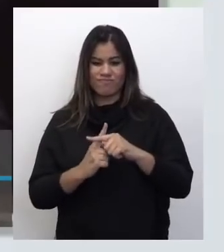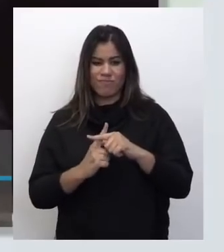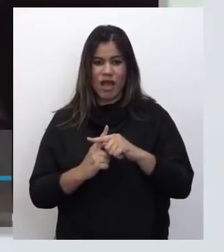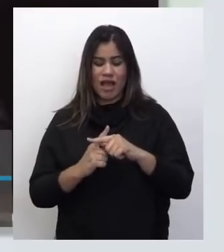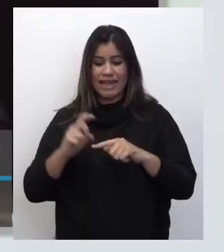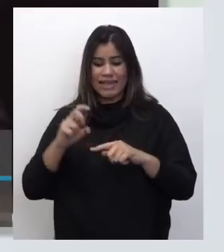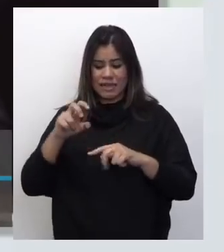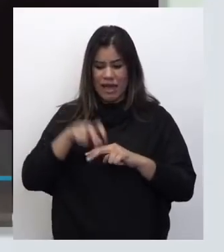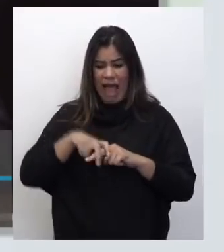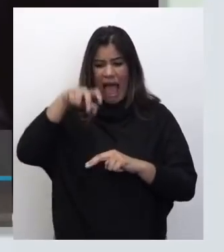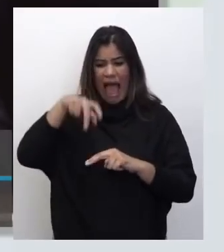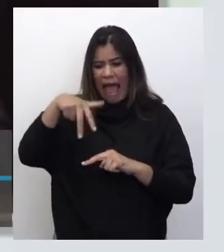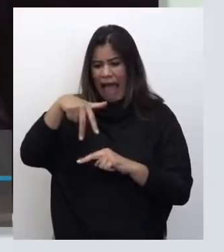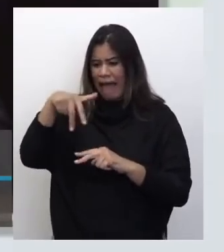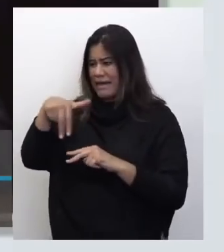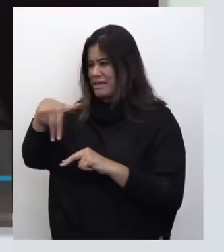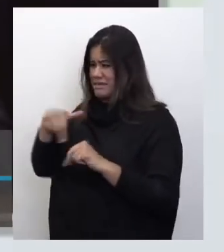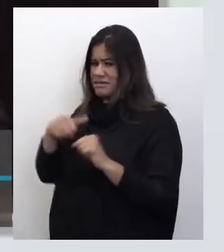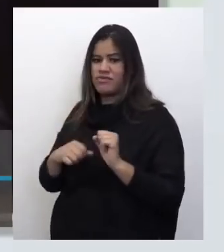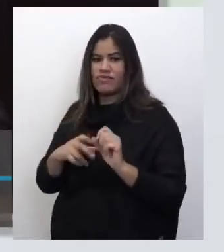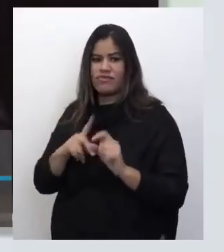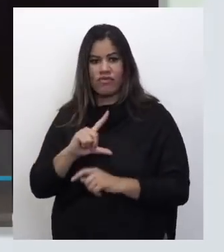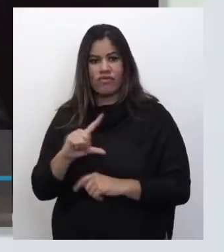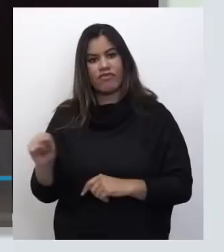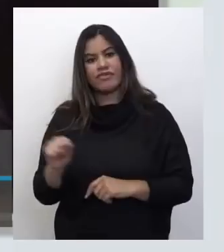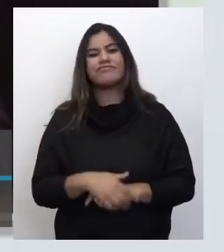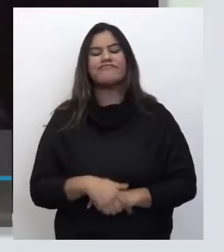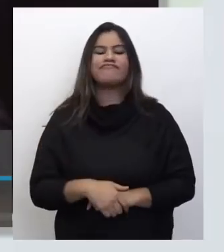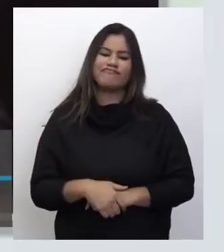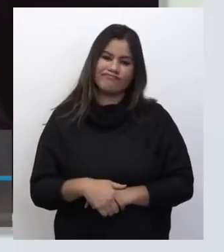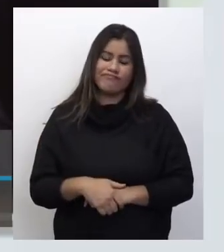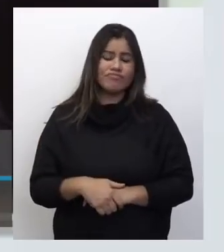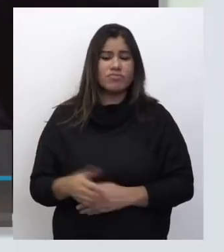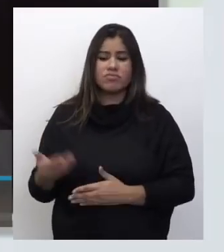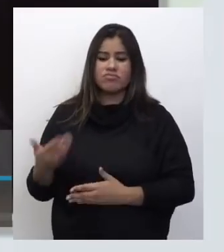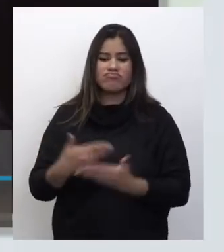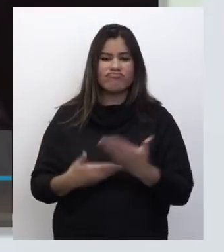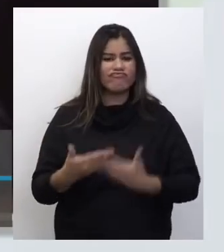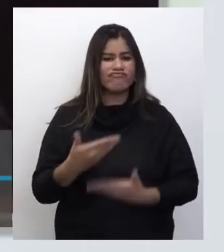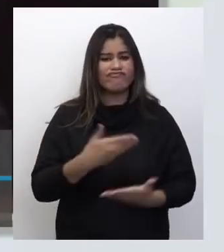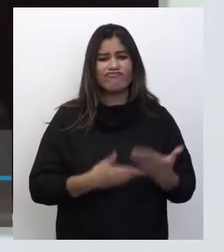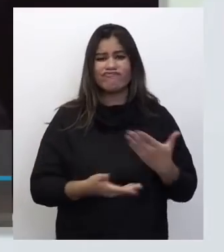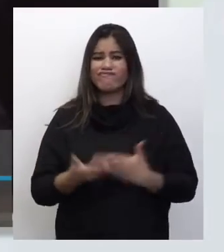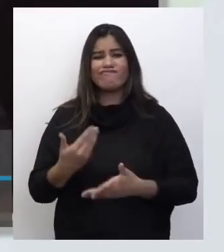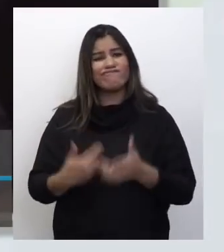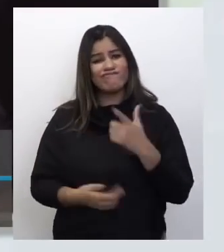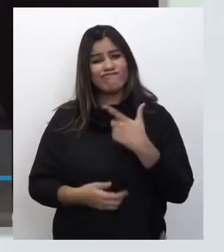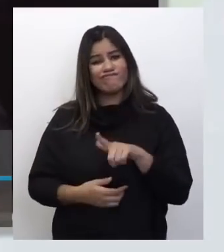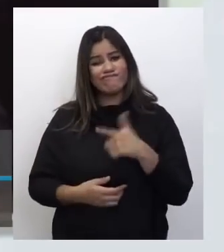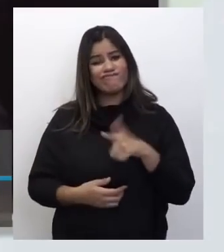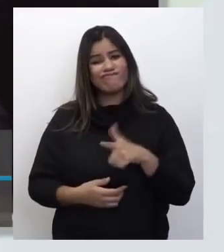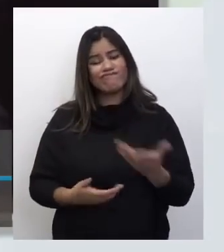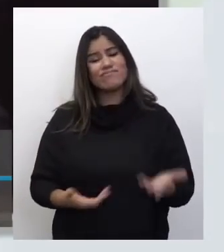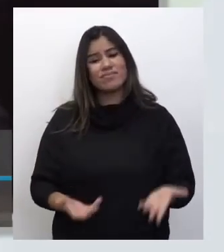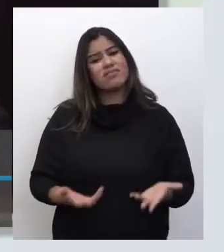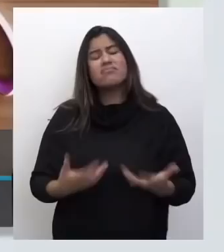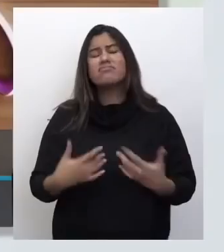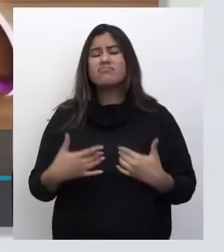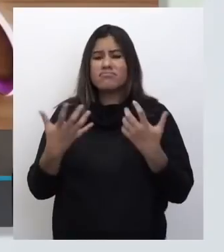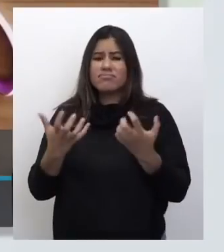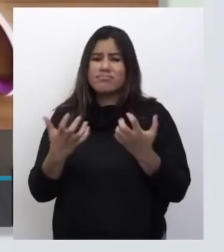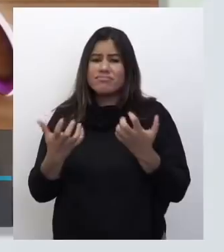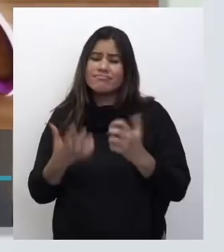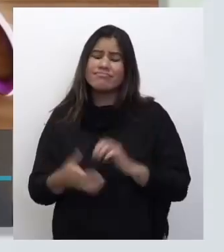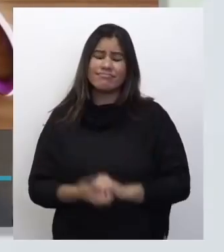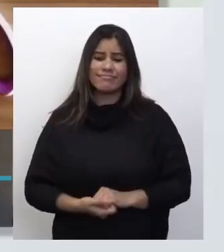pessoas. Poxa vida, né? Onde que está a questão da cidade acolhedora, desse ambiente que as pessoas podem circular e que elas querem circular e estar nas